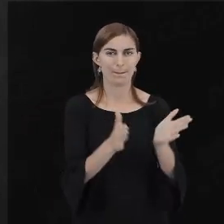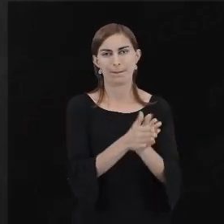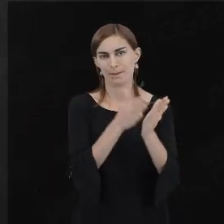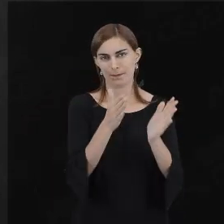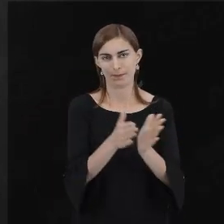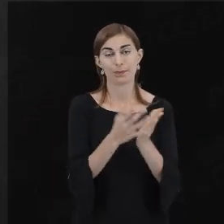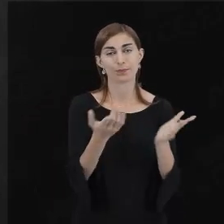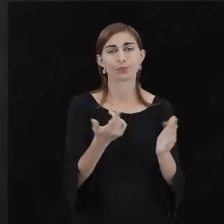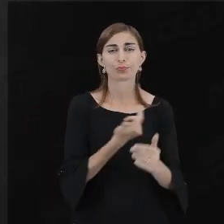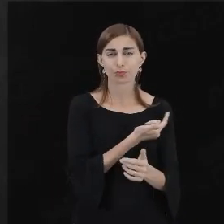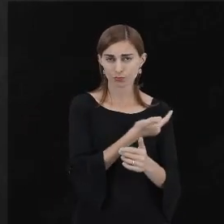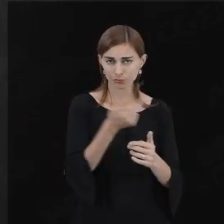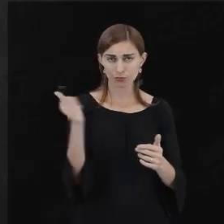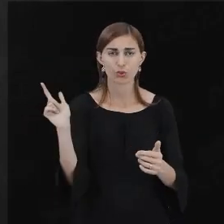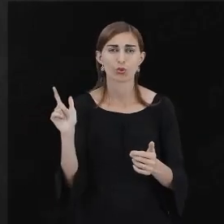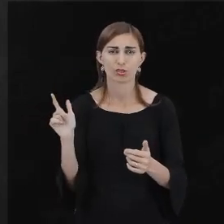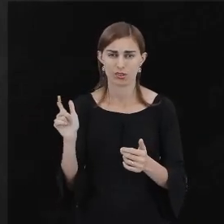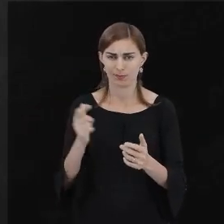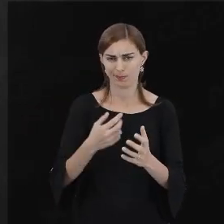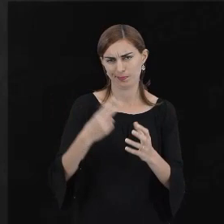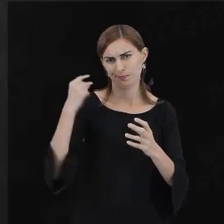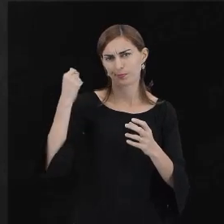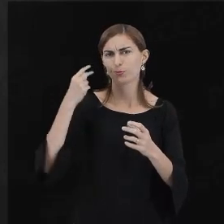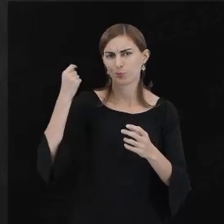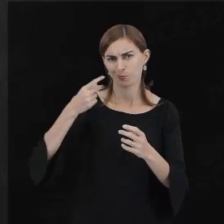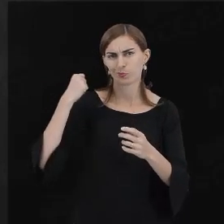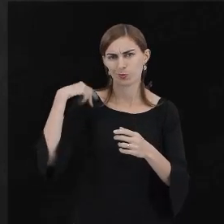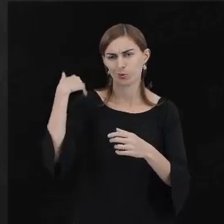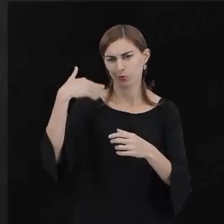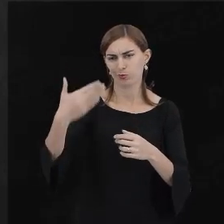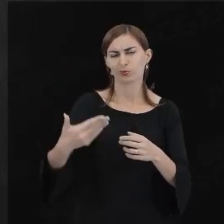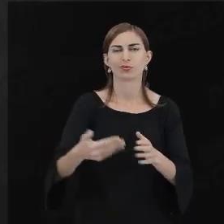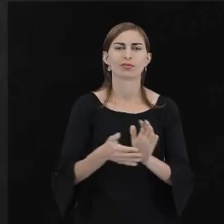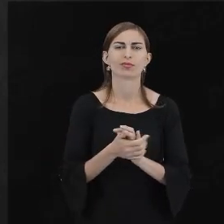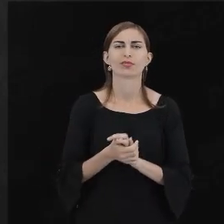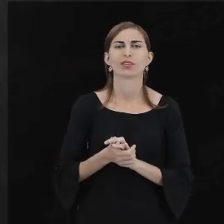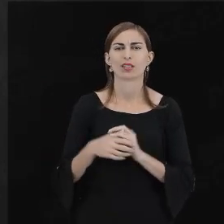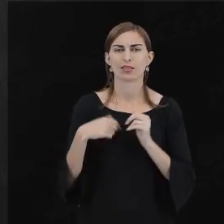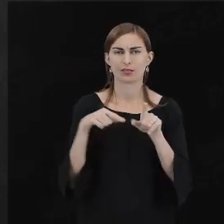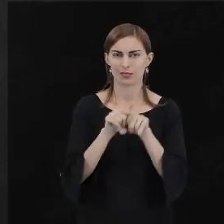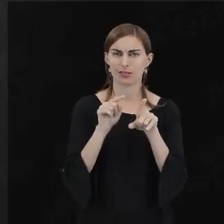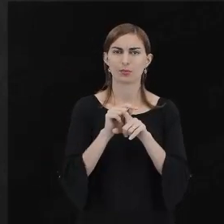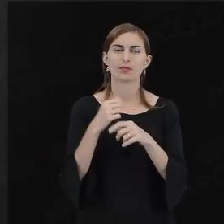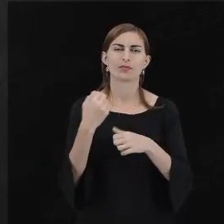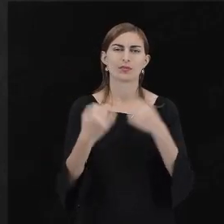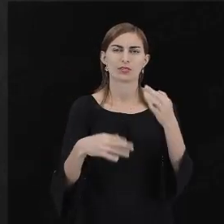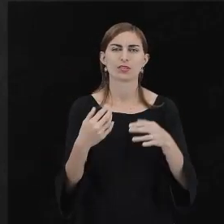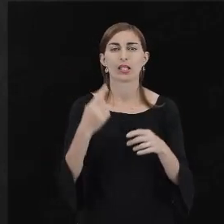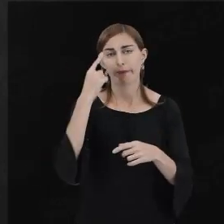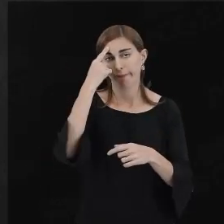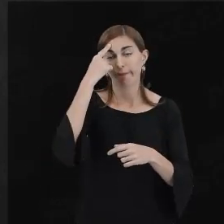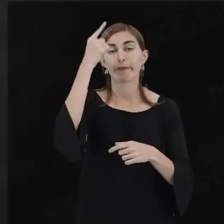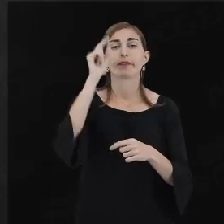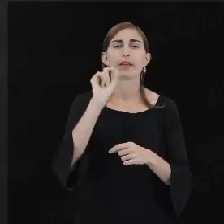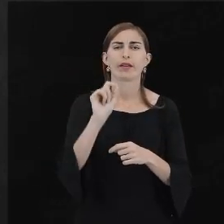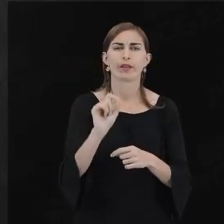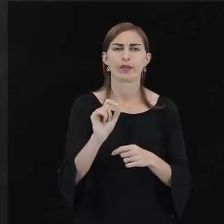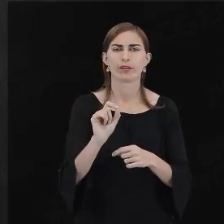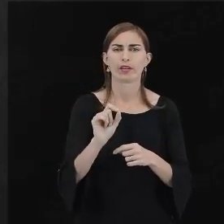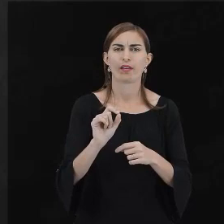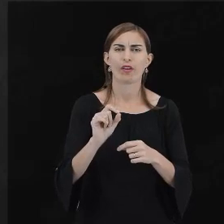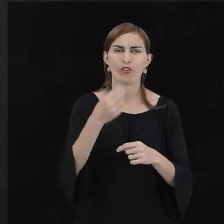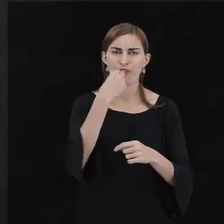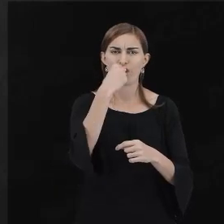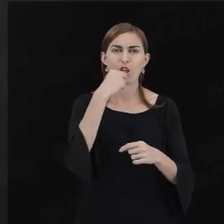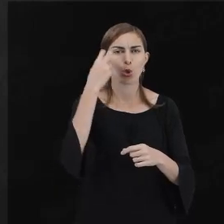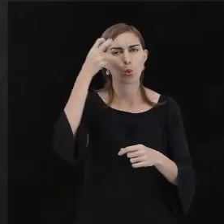escola pela situação de pobreza, né? Então, outra questão que por muito tempo foi